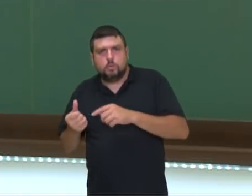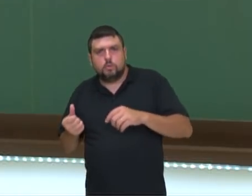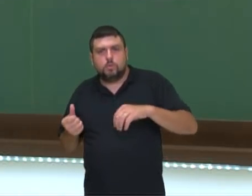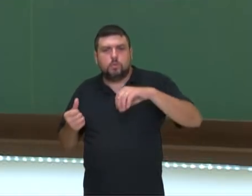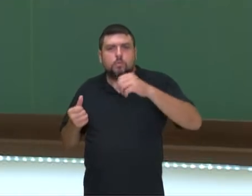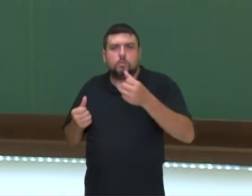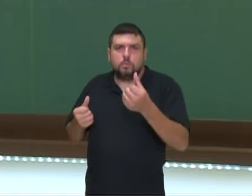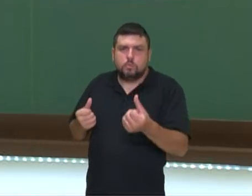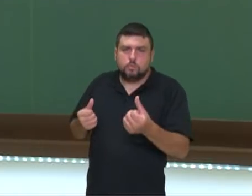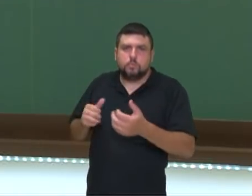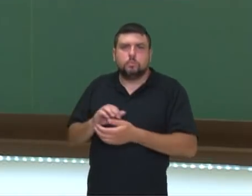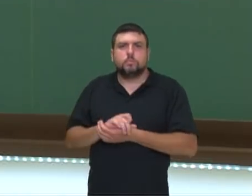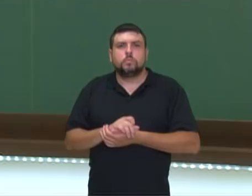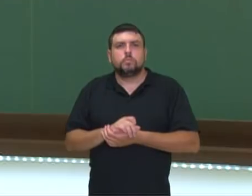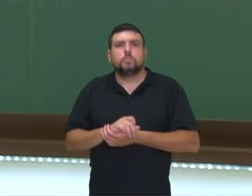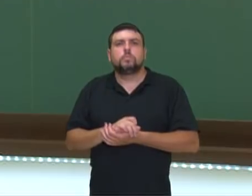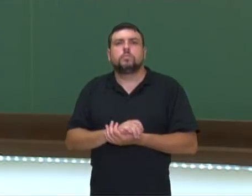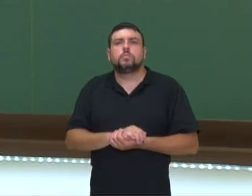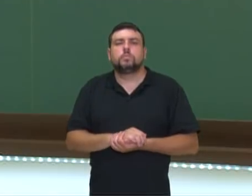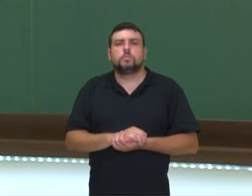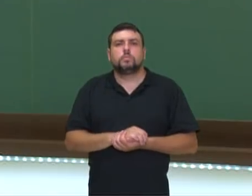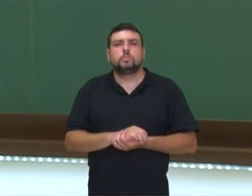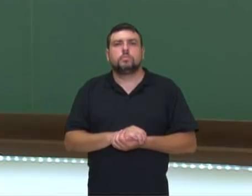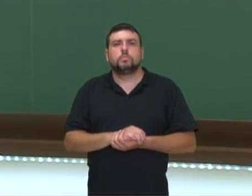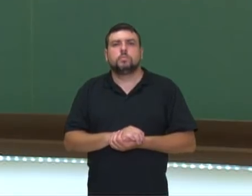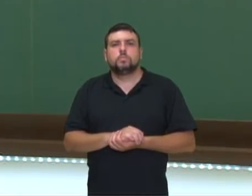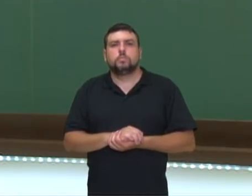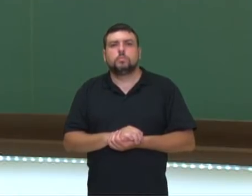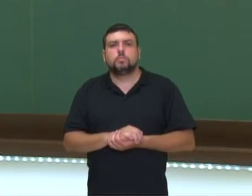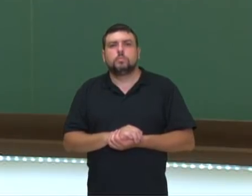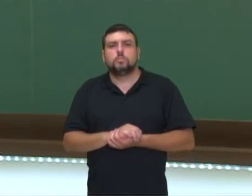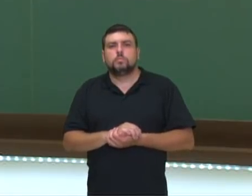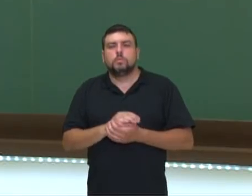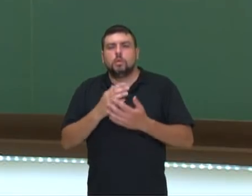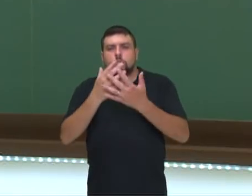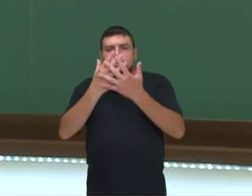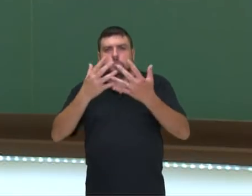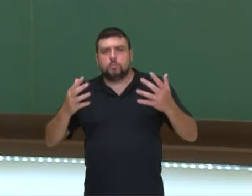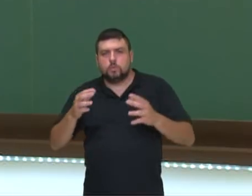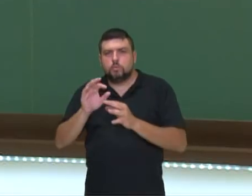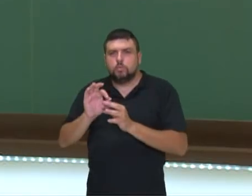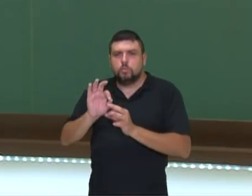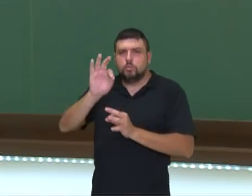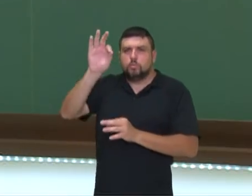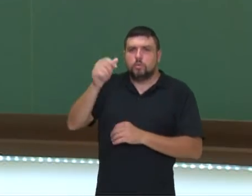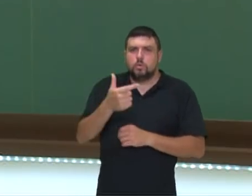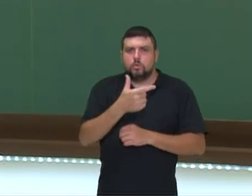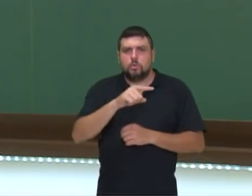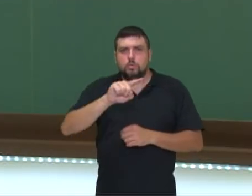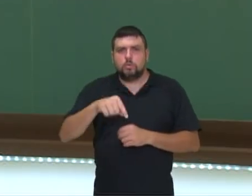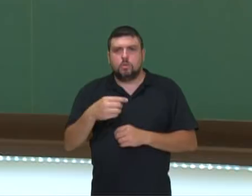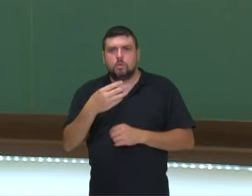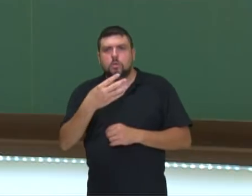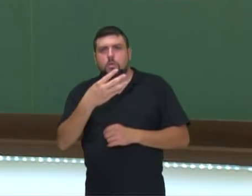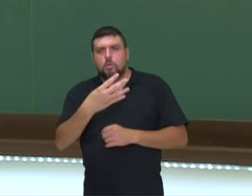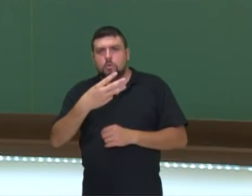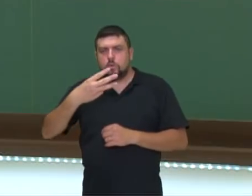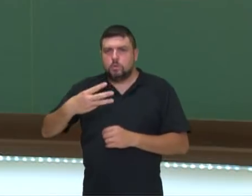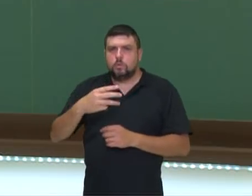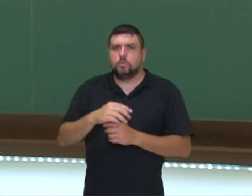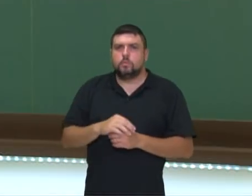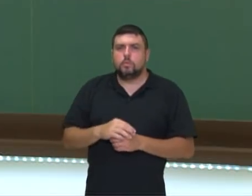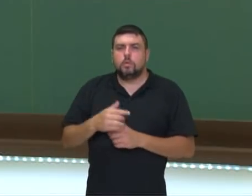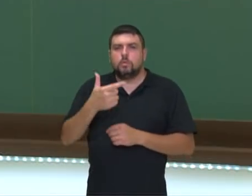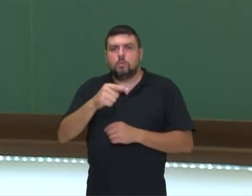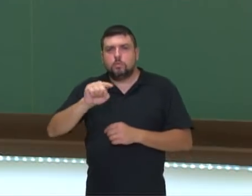ao invés de 6 são somente 2, são duplas. A rede fica 2,43 no masculino e 2,24 no feminino, ou seja, praticamente a